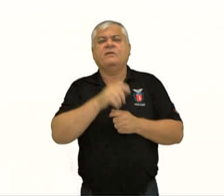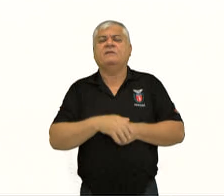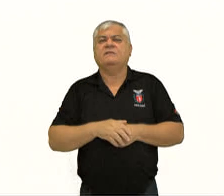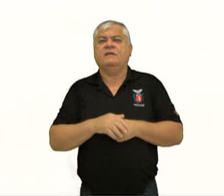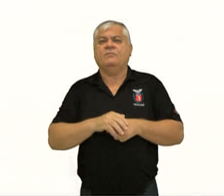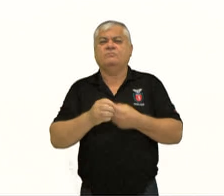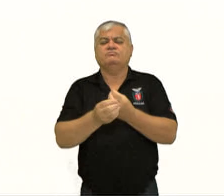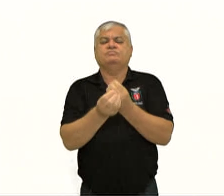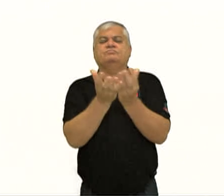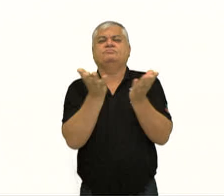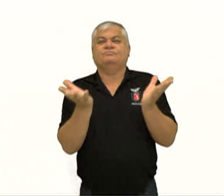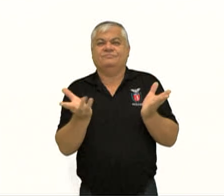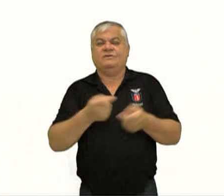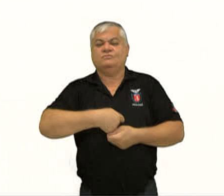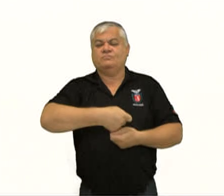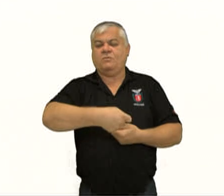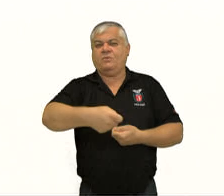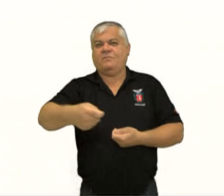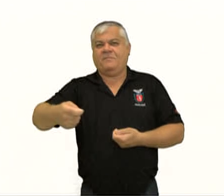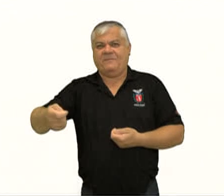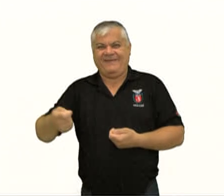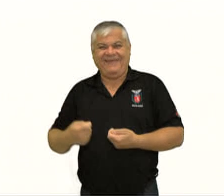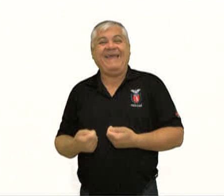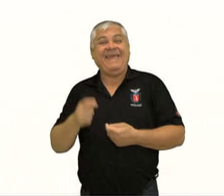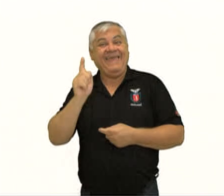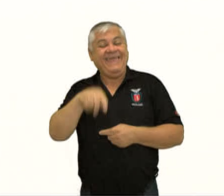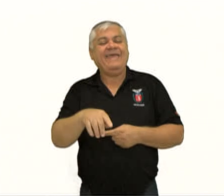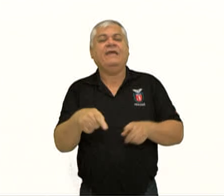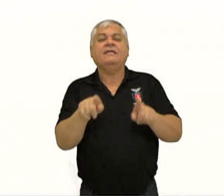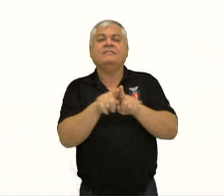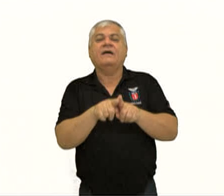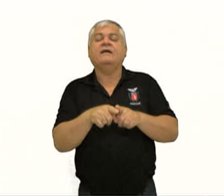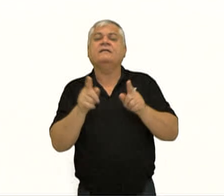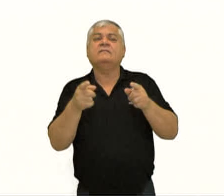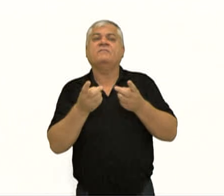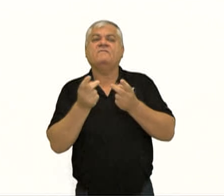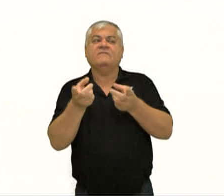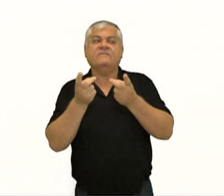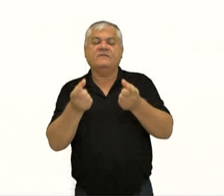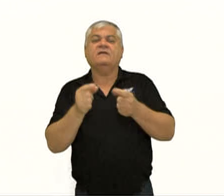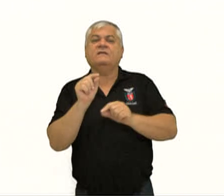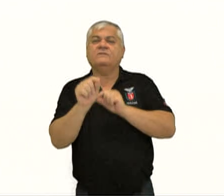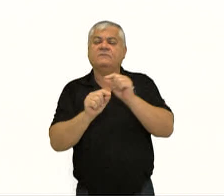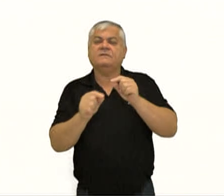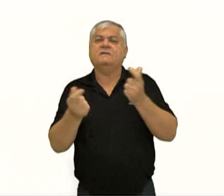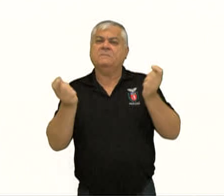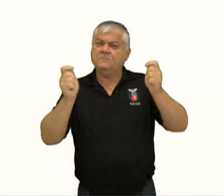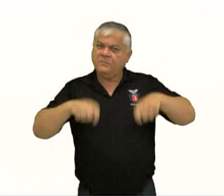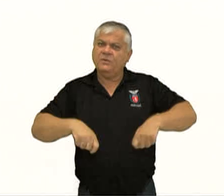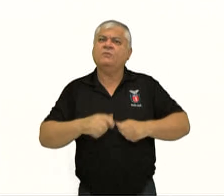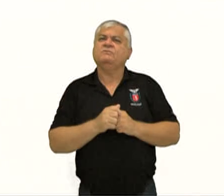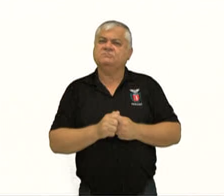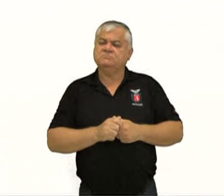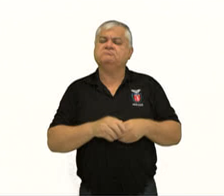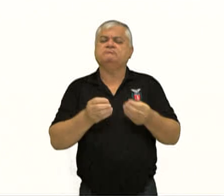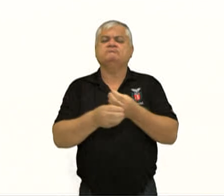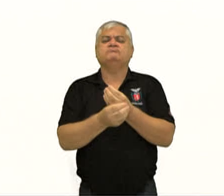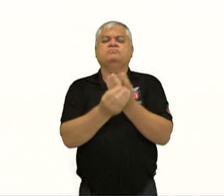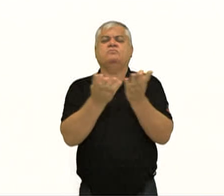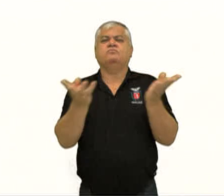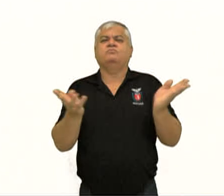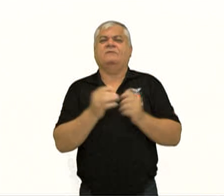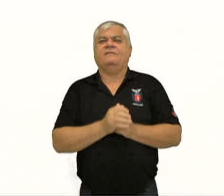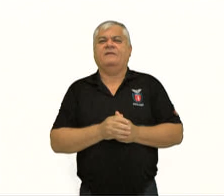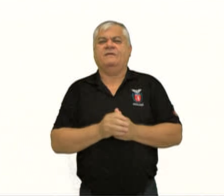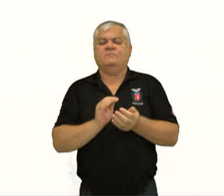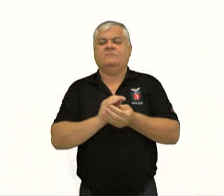online, com plataformas oferecendo em seu catálogo de serviços e produtos a possibilidade de jogar em um cassino online ao